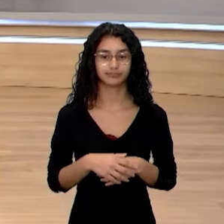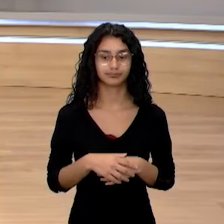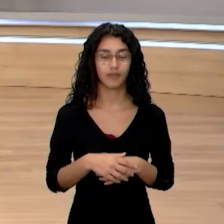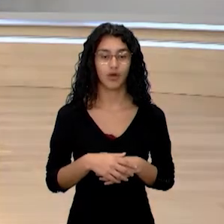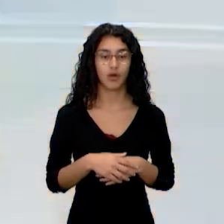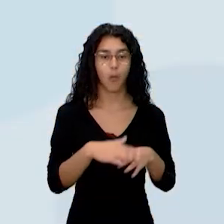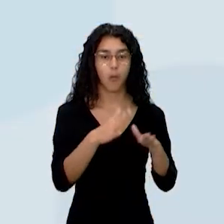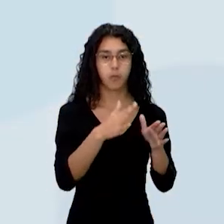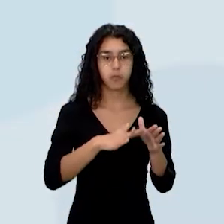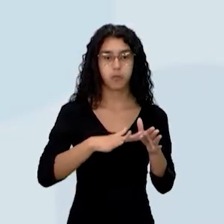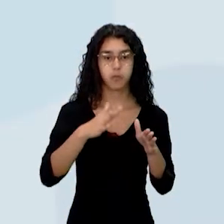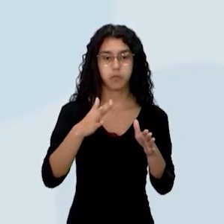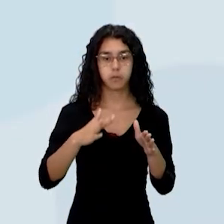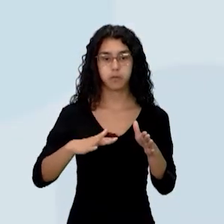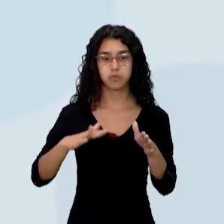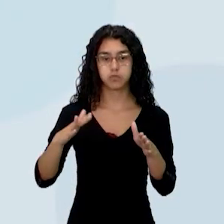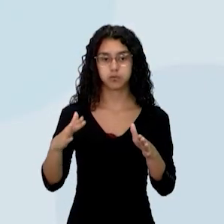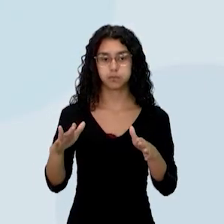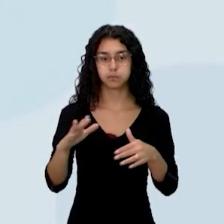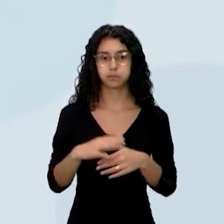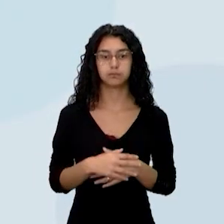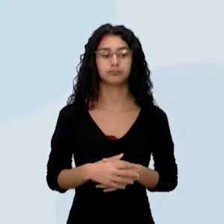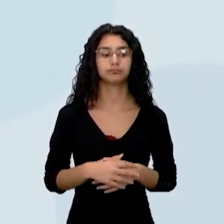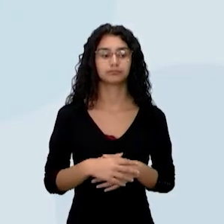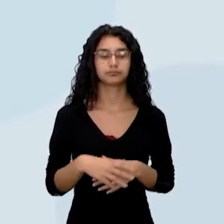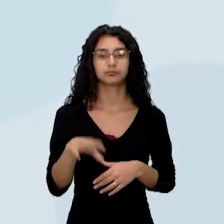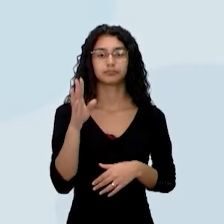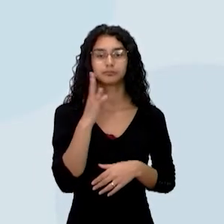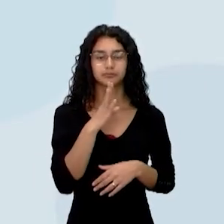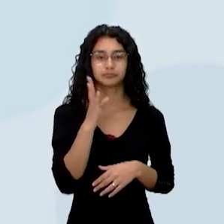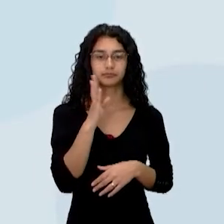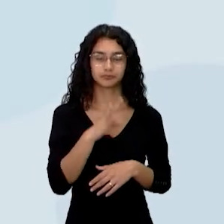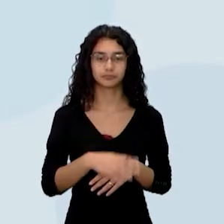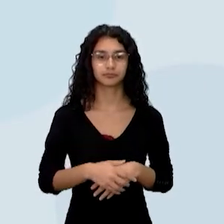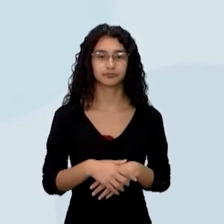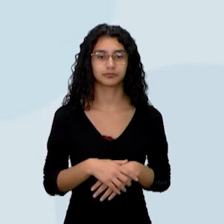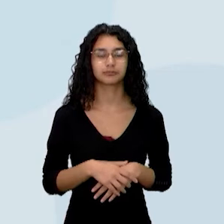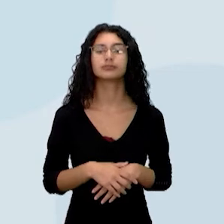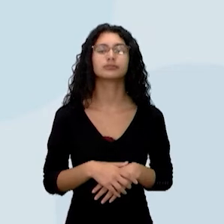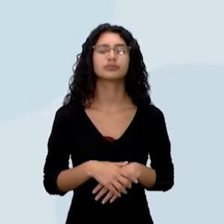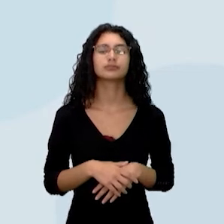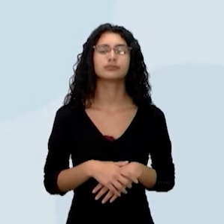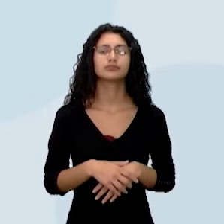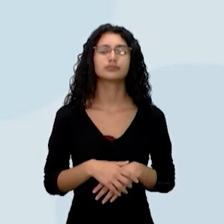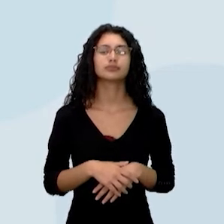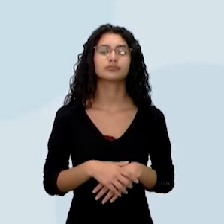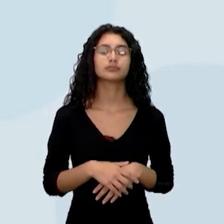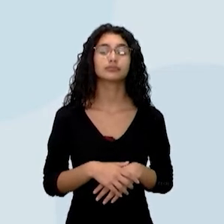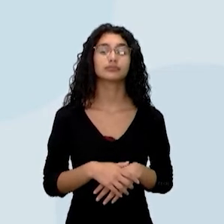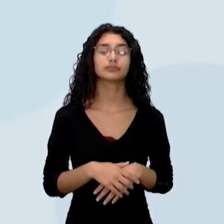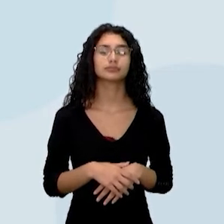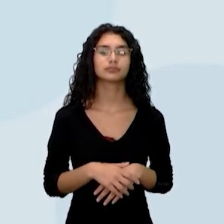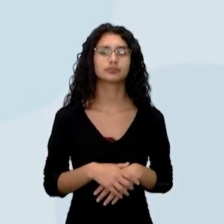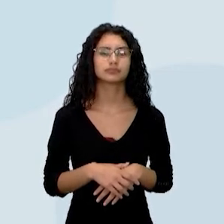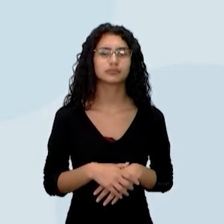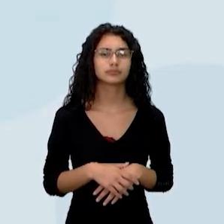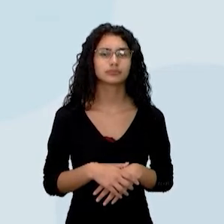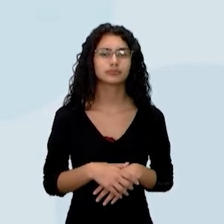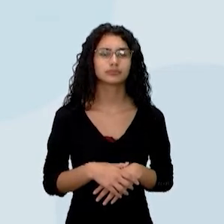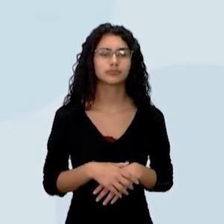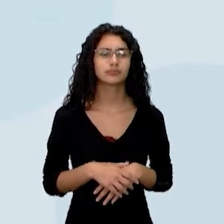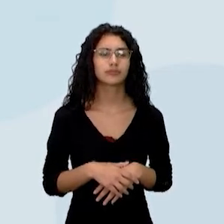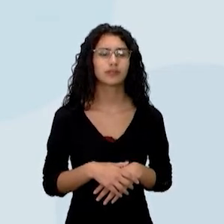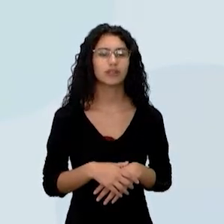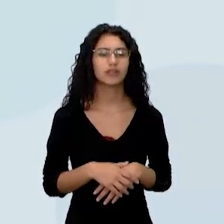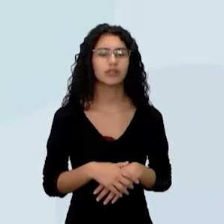Que beleza, ó. Olha, Né? interessante. Né? E a densidade de Saturno é menor que a água, né? No caso, se botar Saturno no oceano,